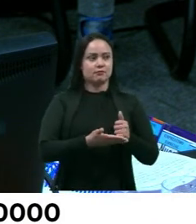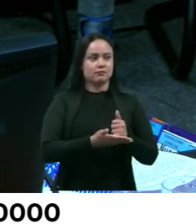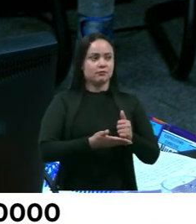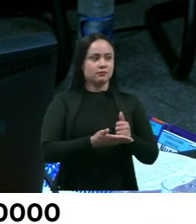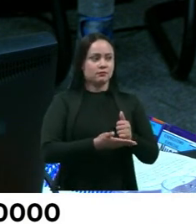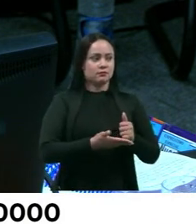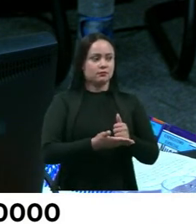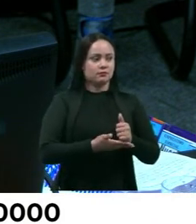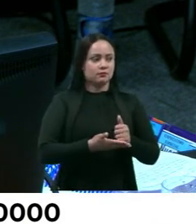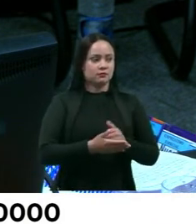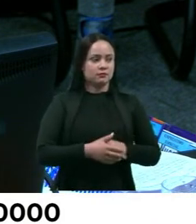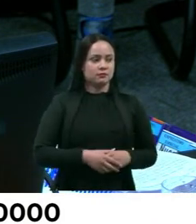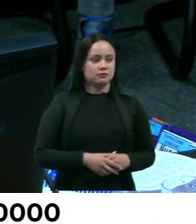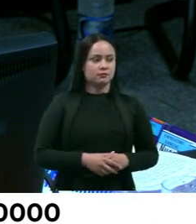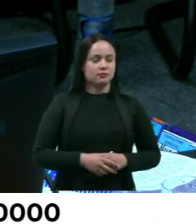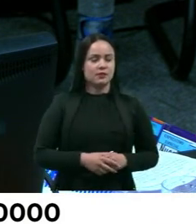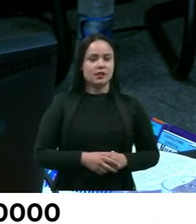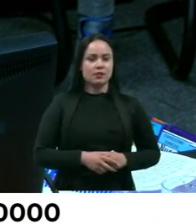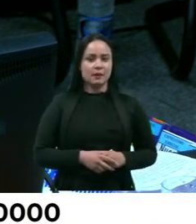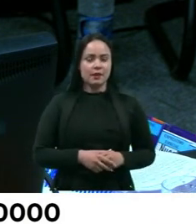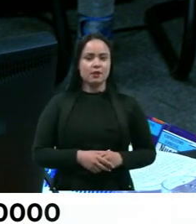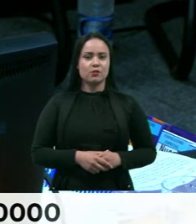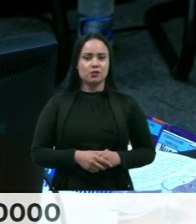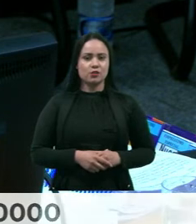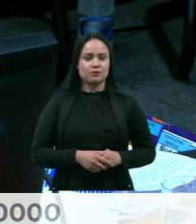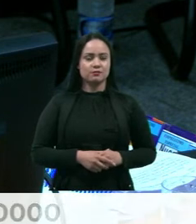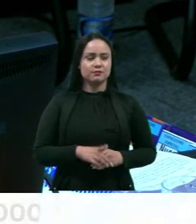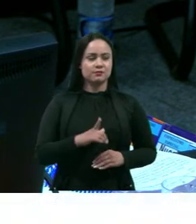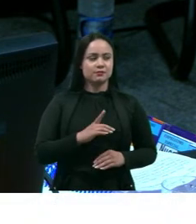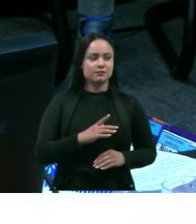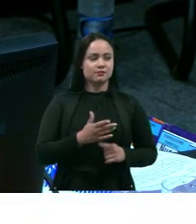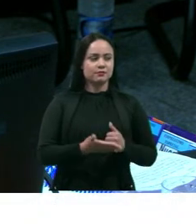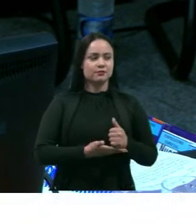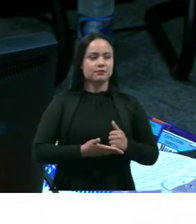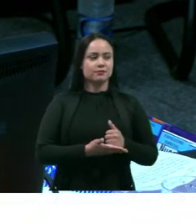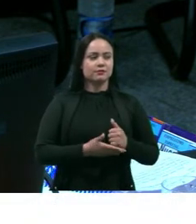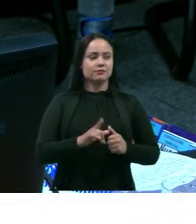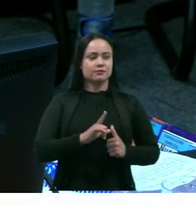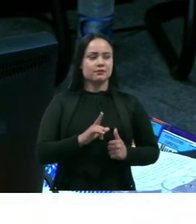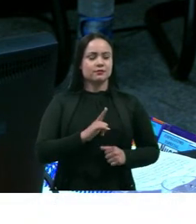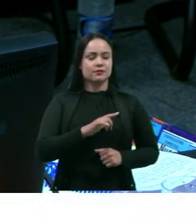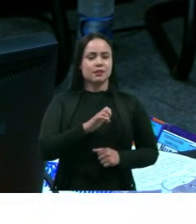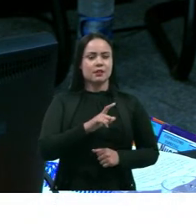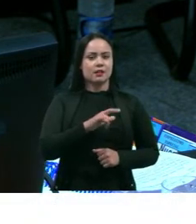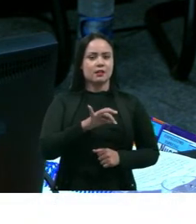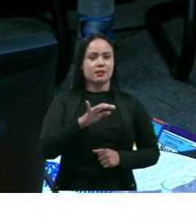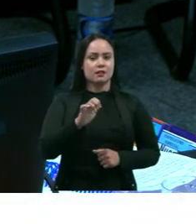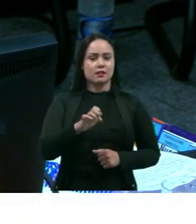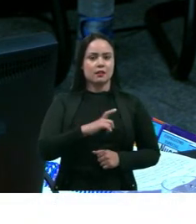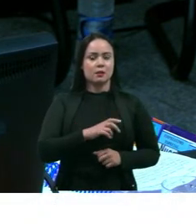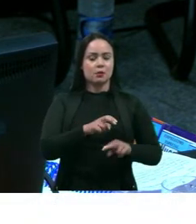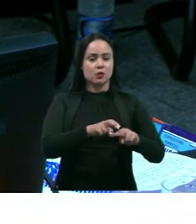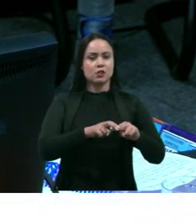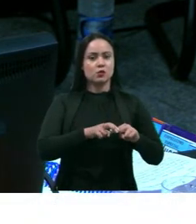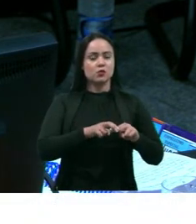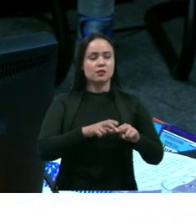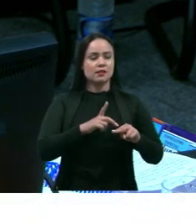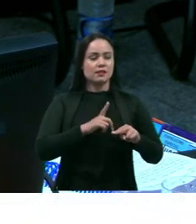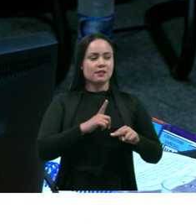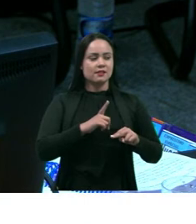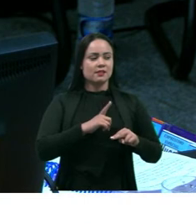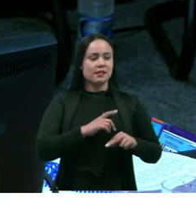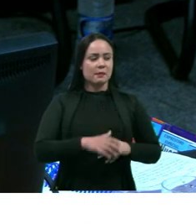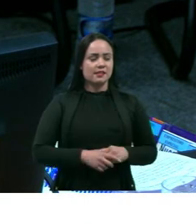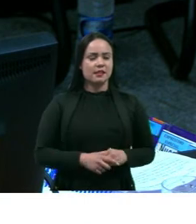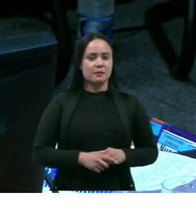preventiva, qual seja a demonstração do fumus commis delicti. Por essa razão, proposto